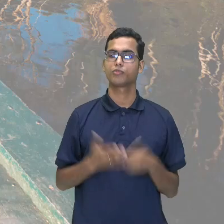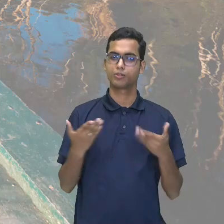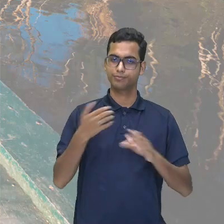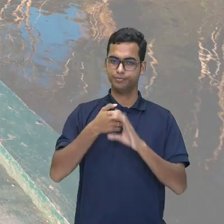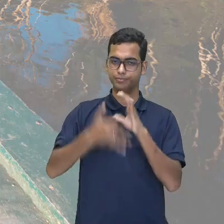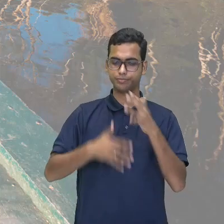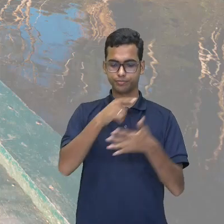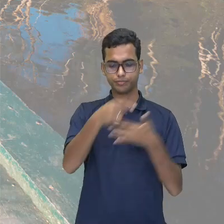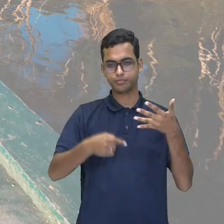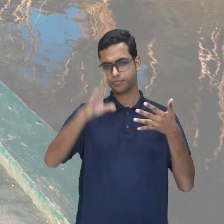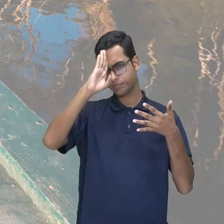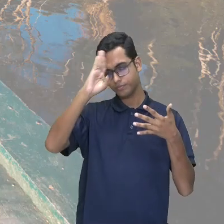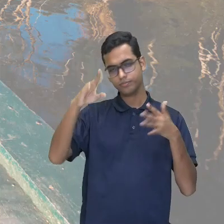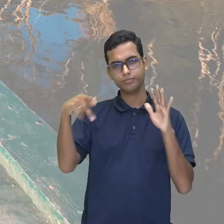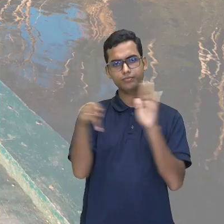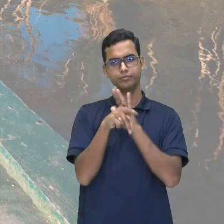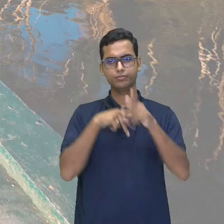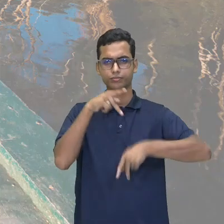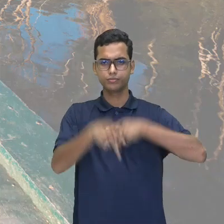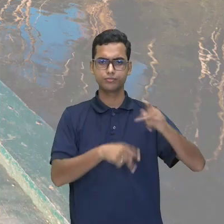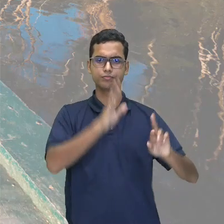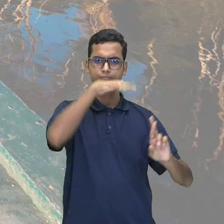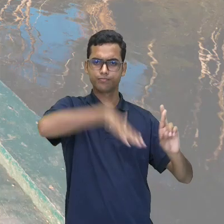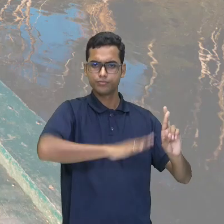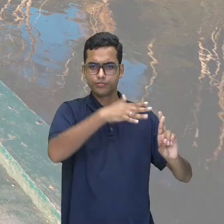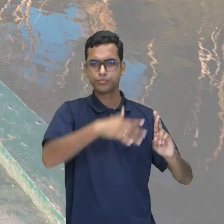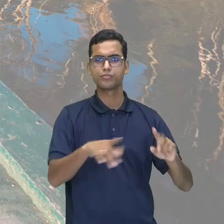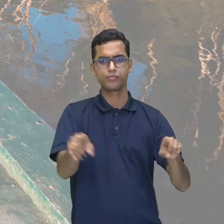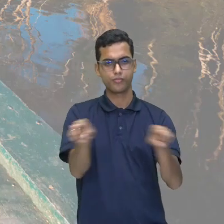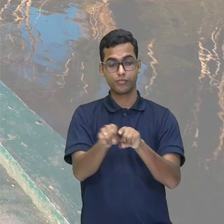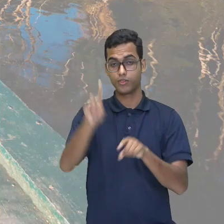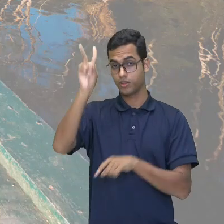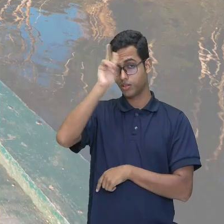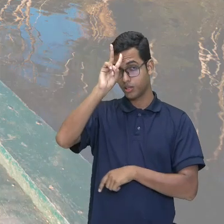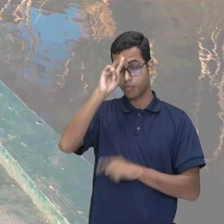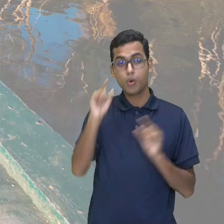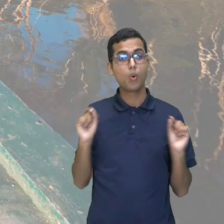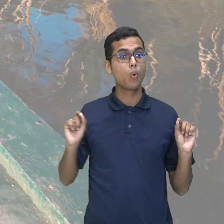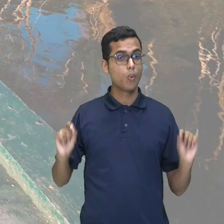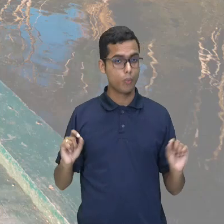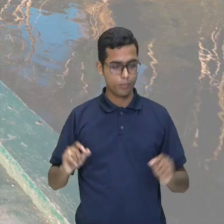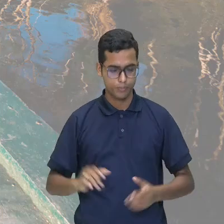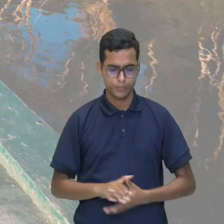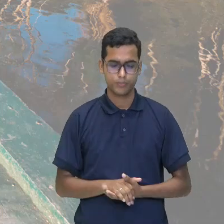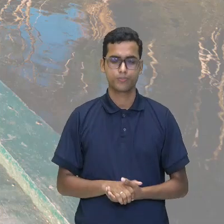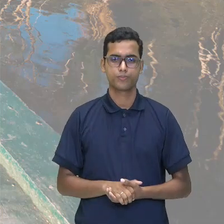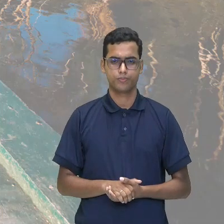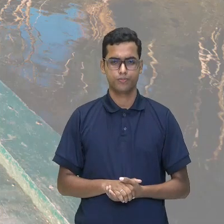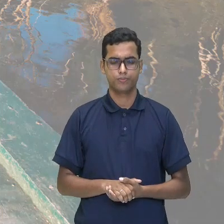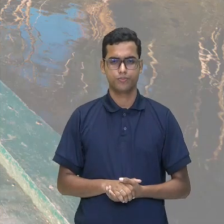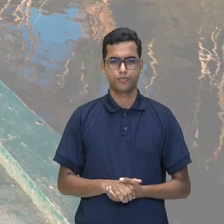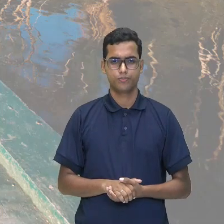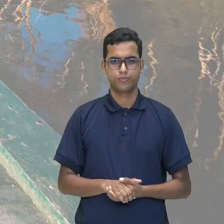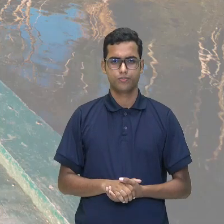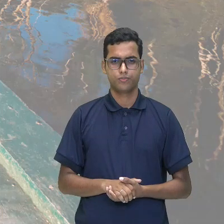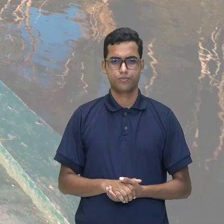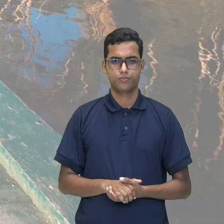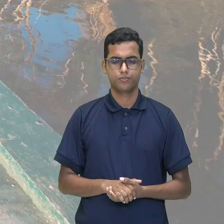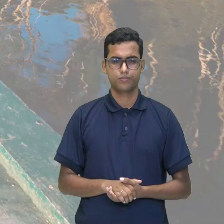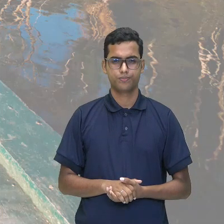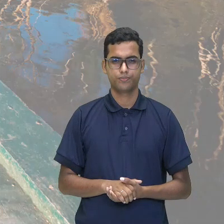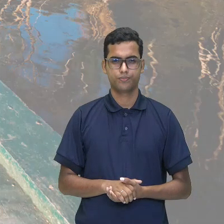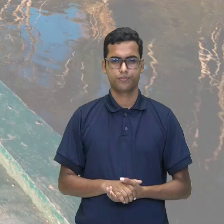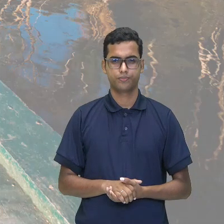características principais dos povos ribeirinhos. Lembrando ainda, né, que esses povos, esse